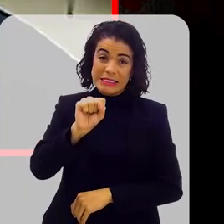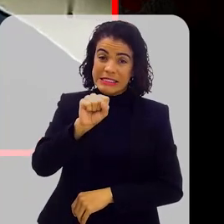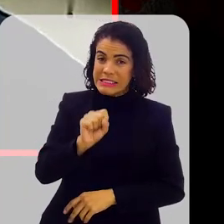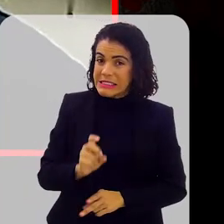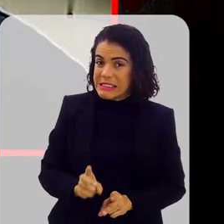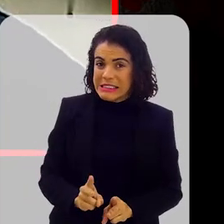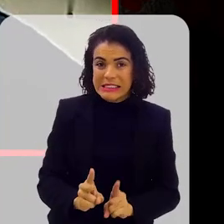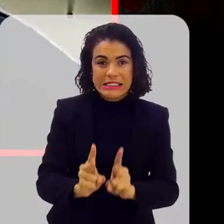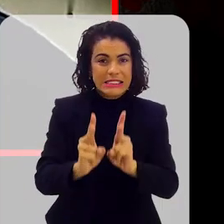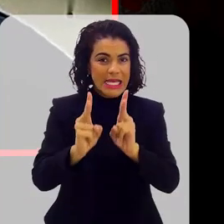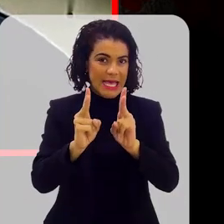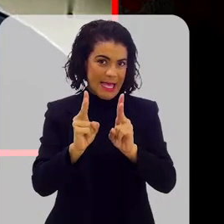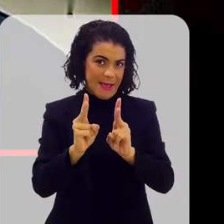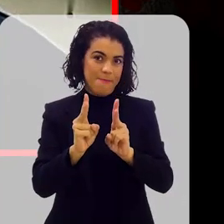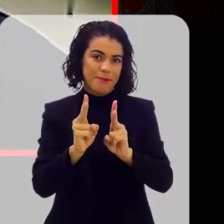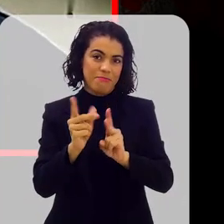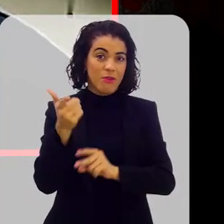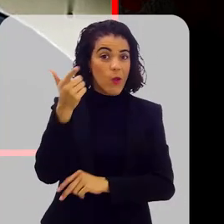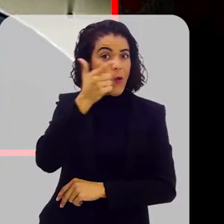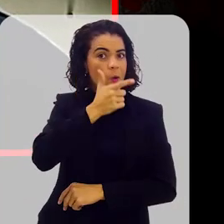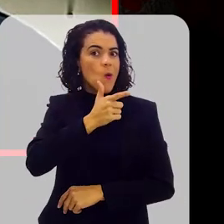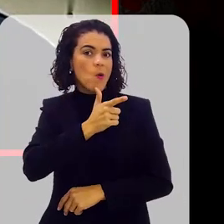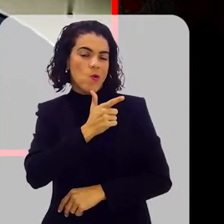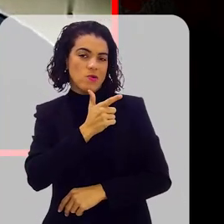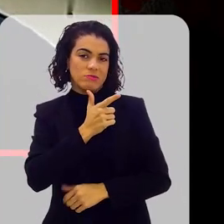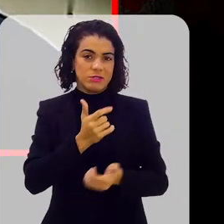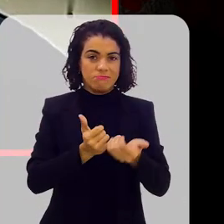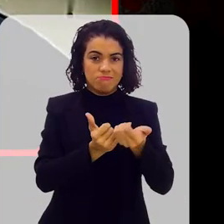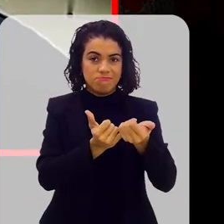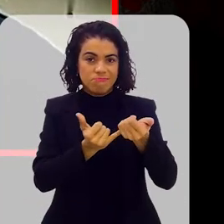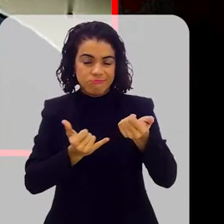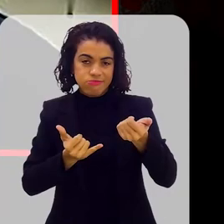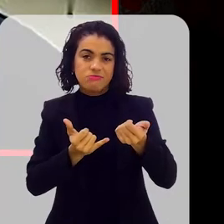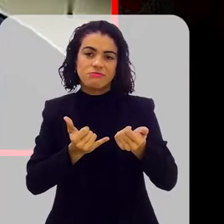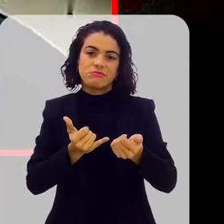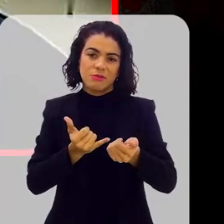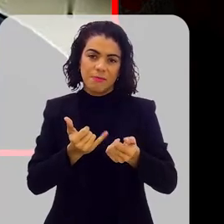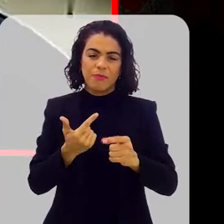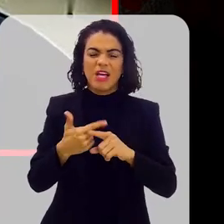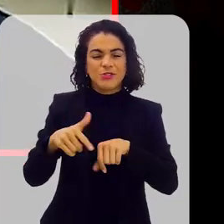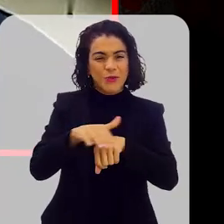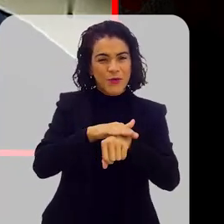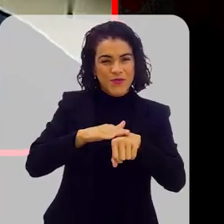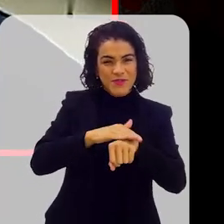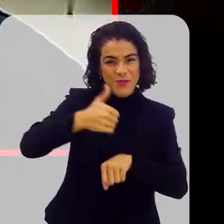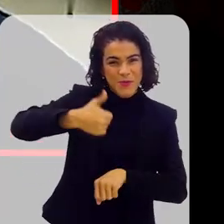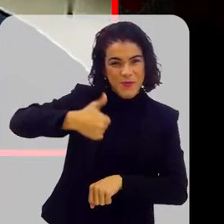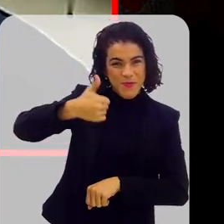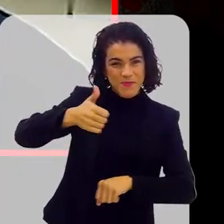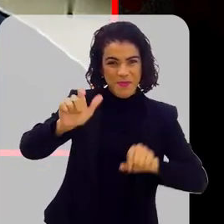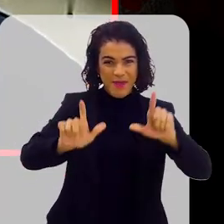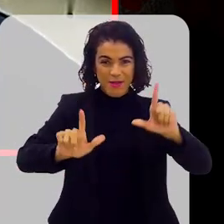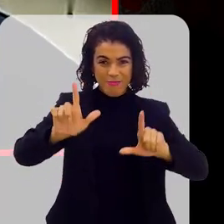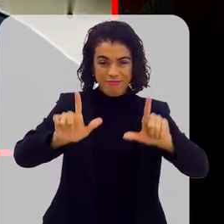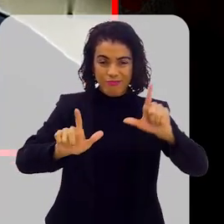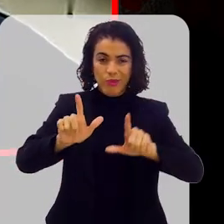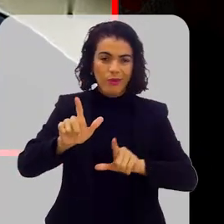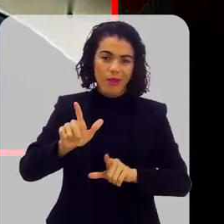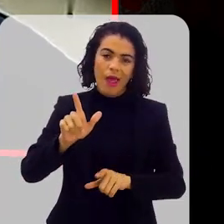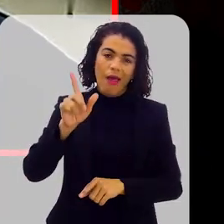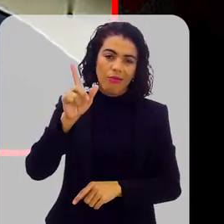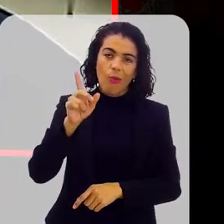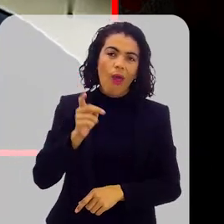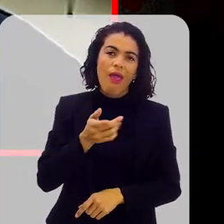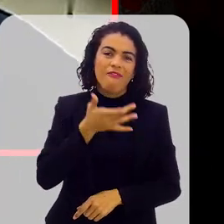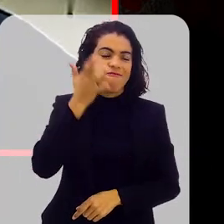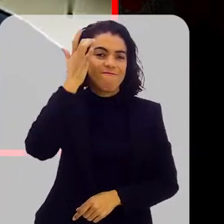realização da colonoscopia sempre que houver um acesso para isso, né? Claro, né? Como a gente conversou no bloco anterior, nem